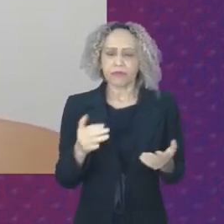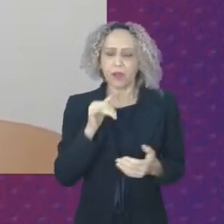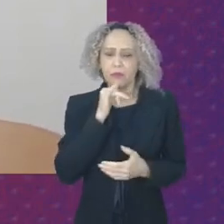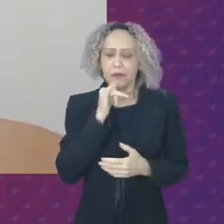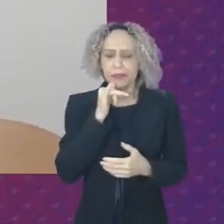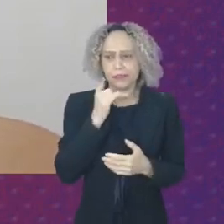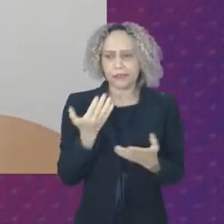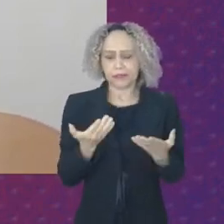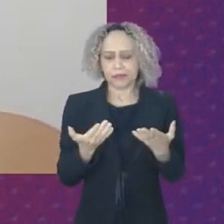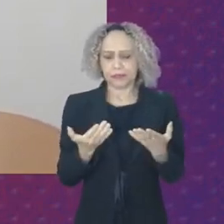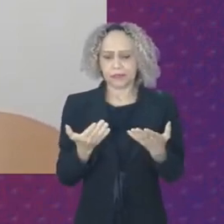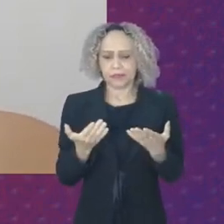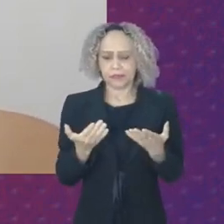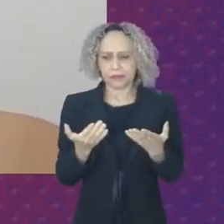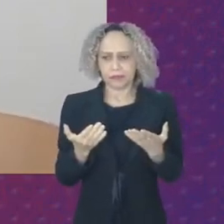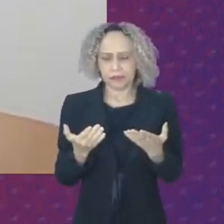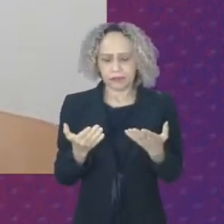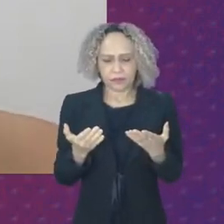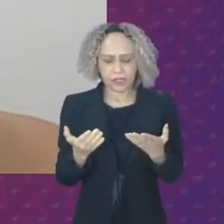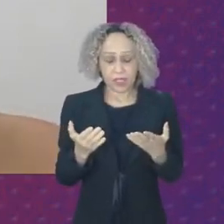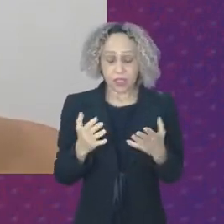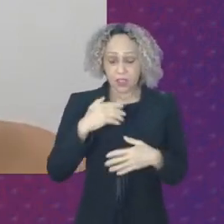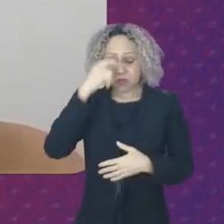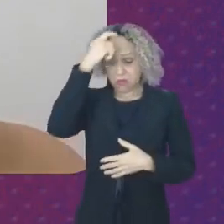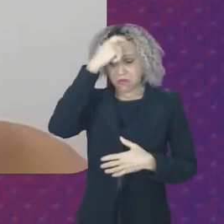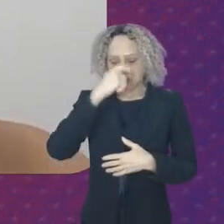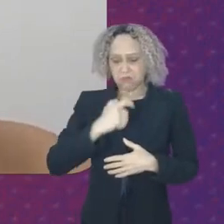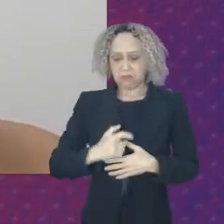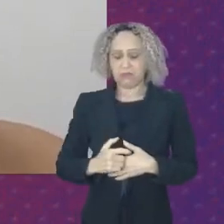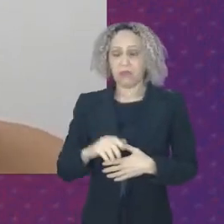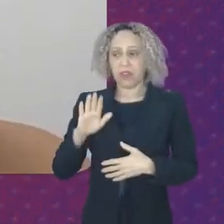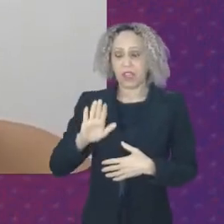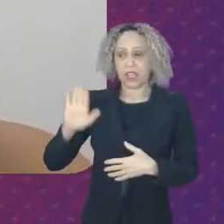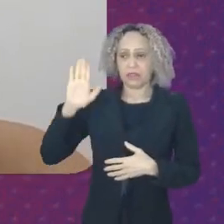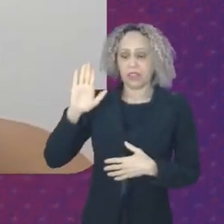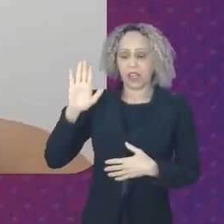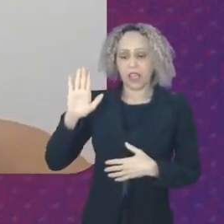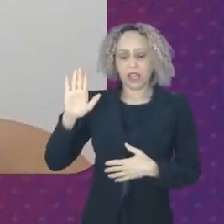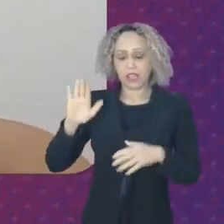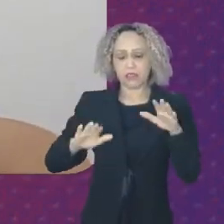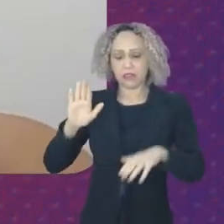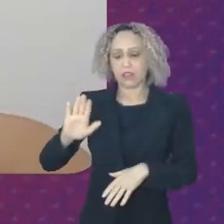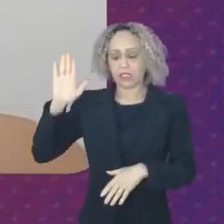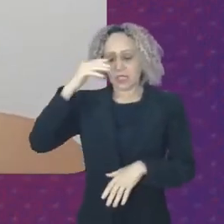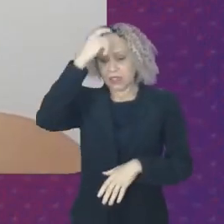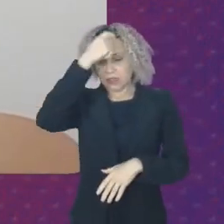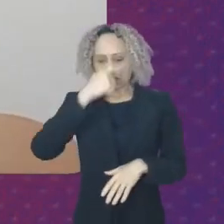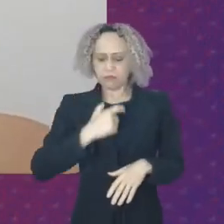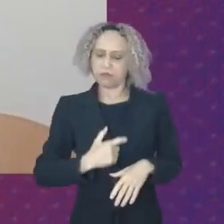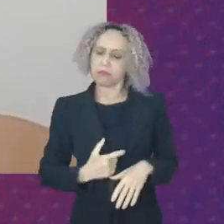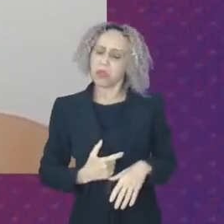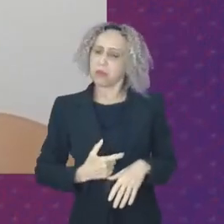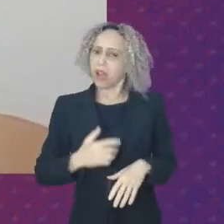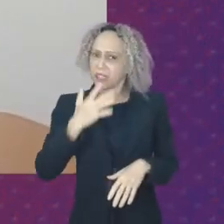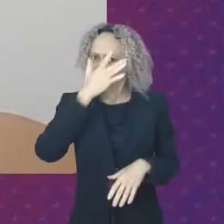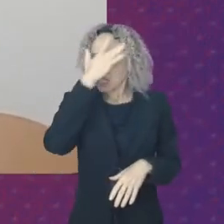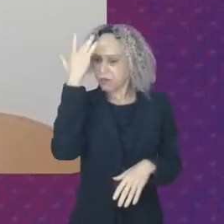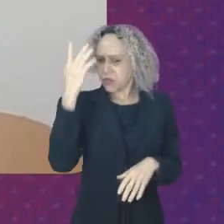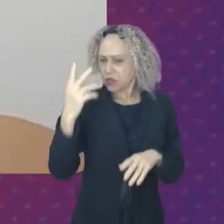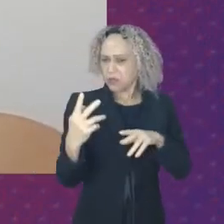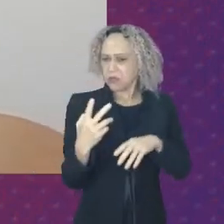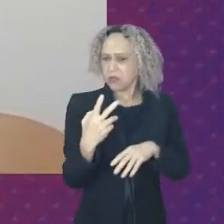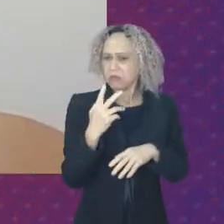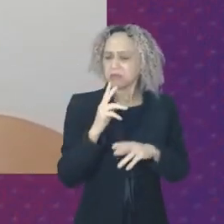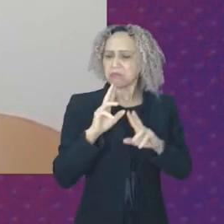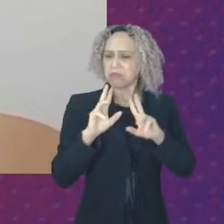humanizar a marca, eu vou humanizar a minha imagem, eu falo marca aqui, mas isso é vício de publicitário, tá?